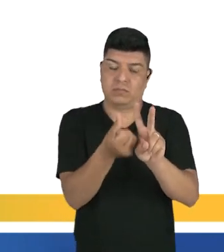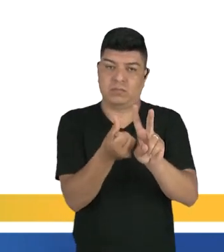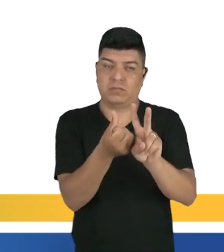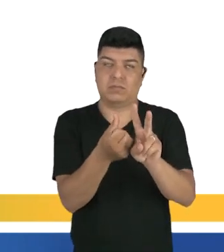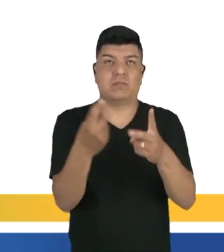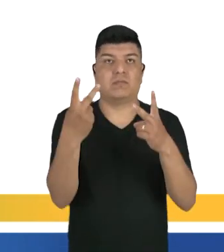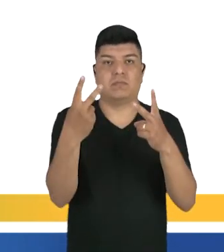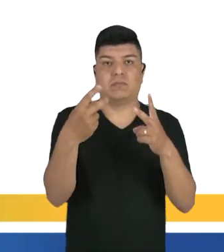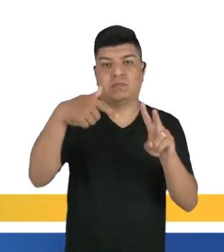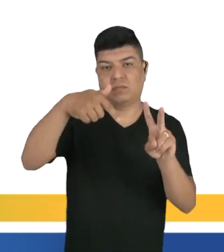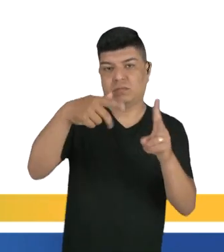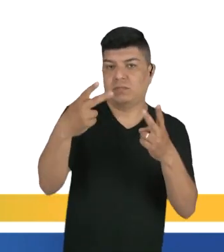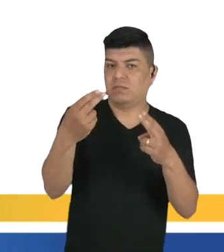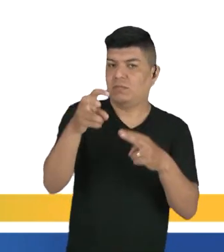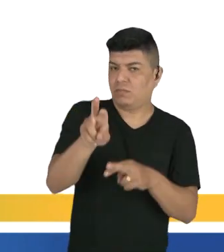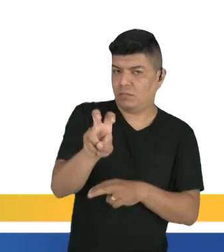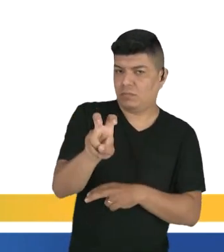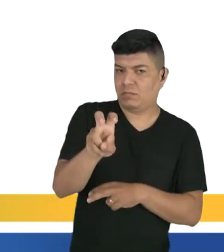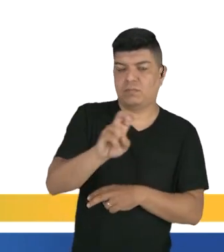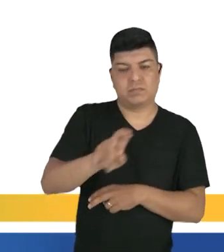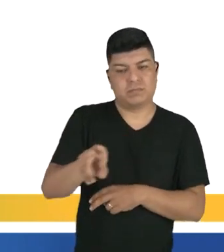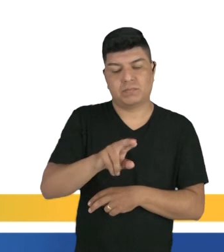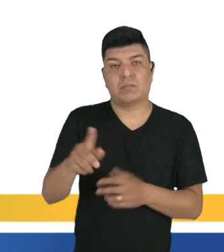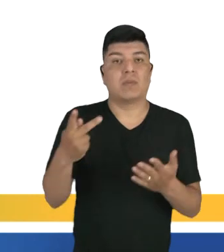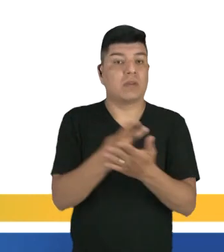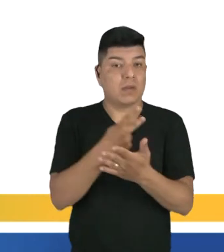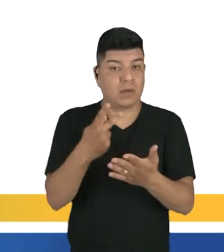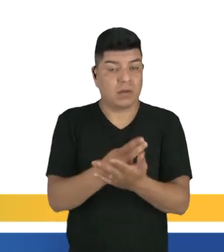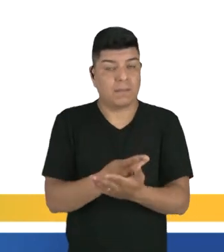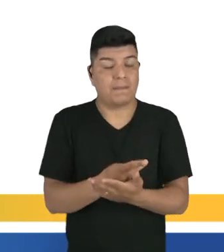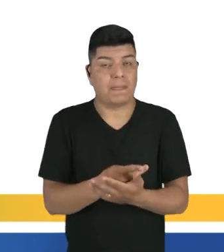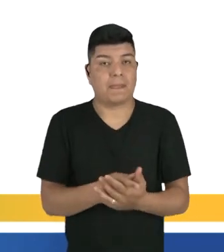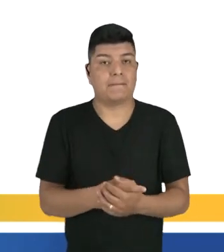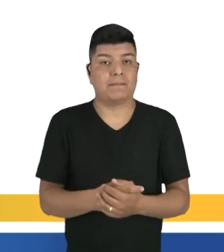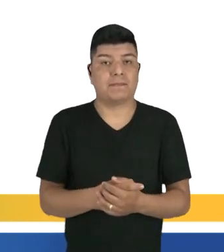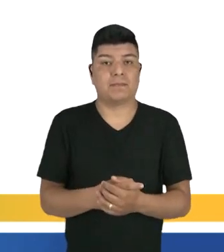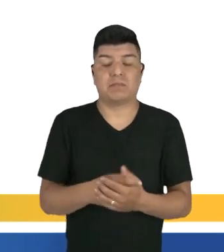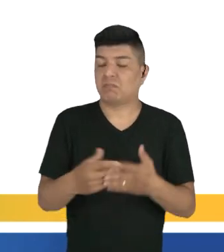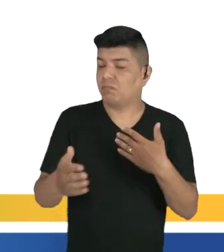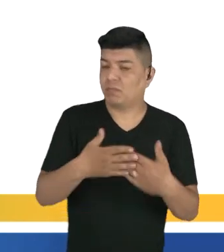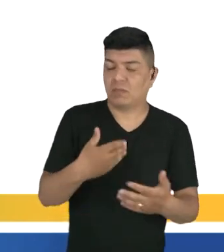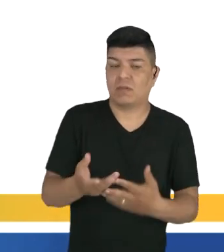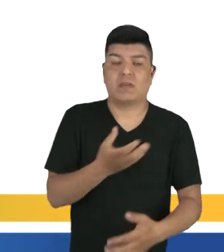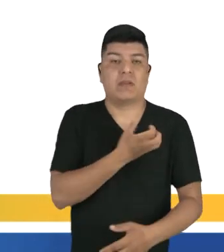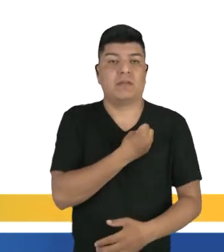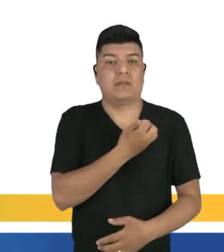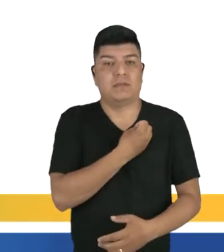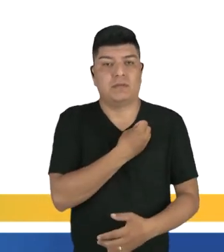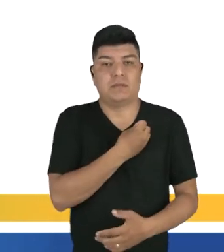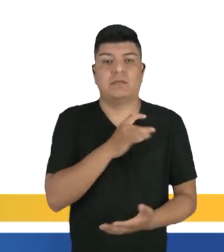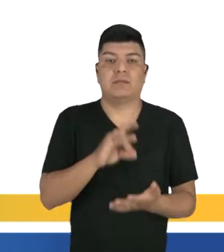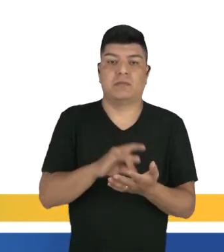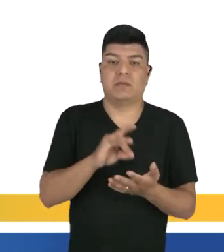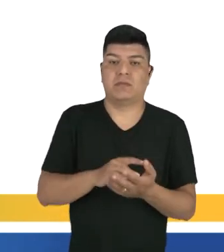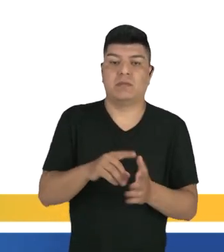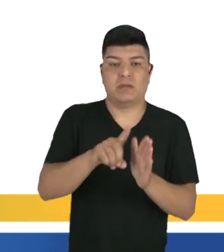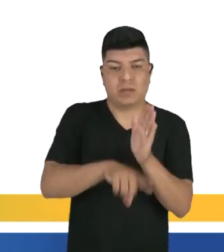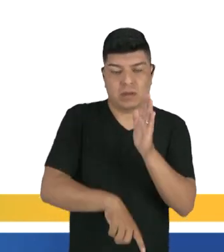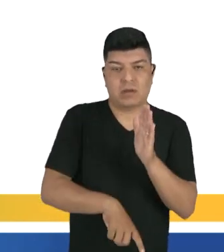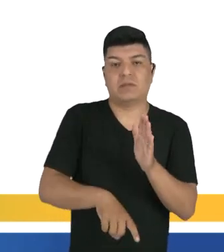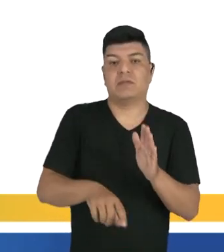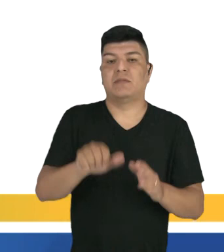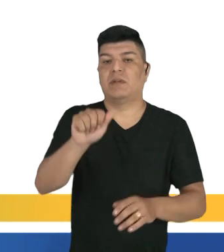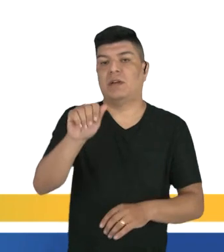7 não é igual a 5. Então, essa afirmação ela não é válida para quaisquer números reais não negativos A e